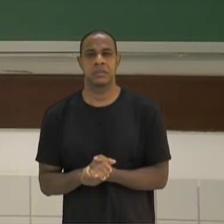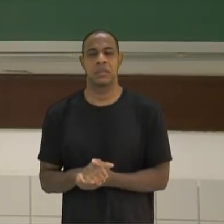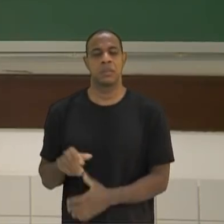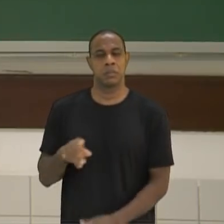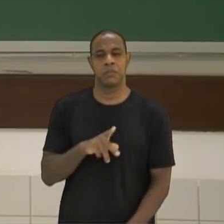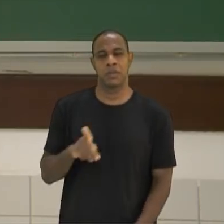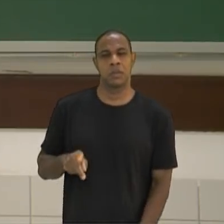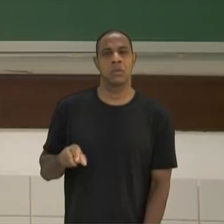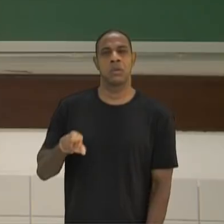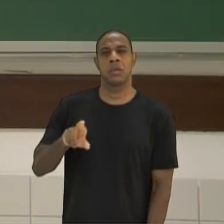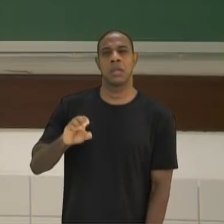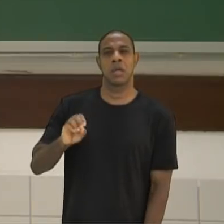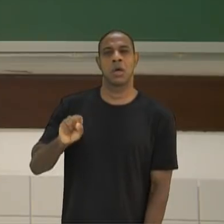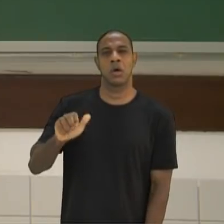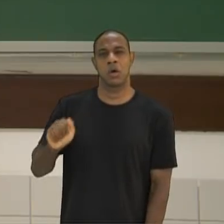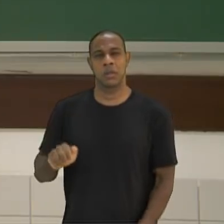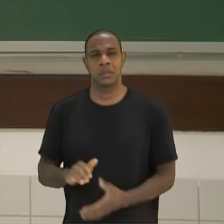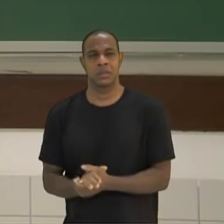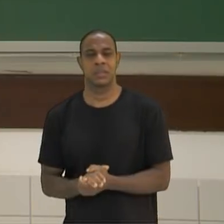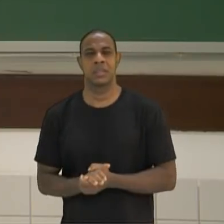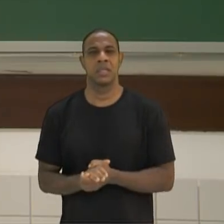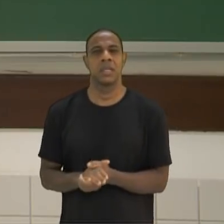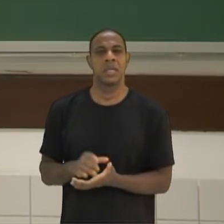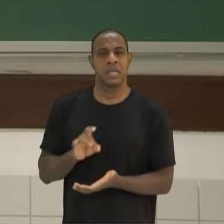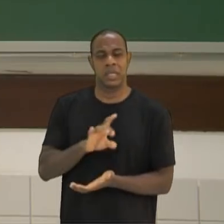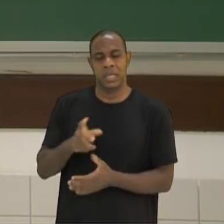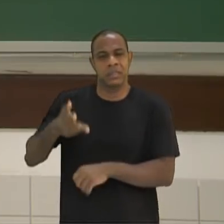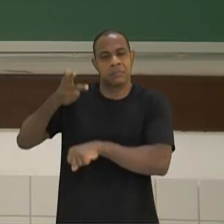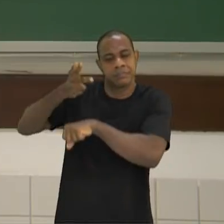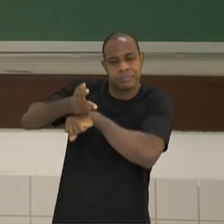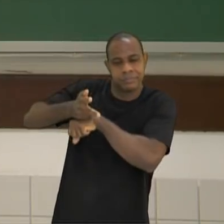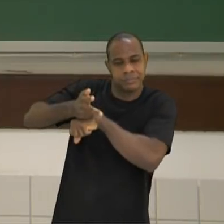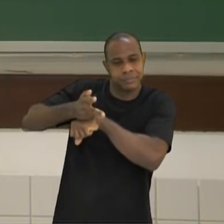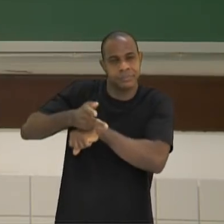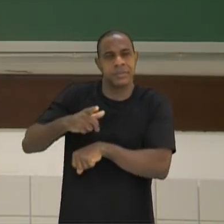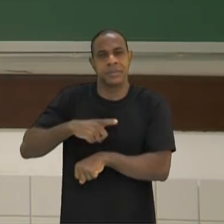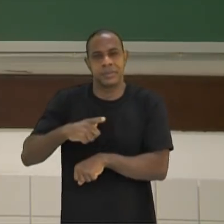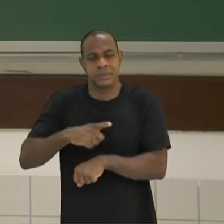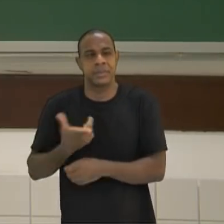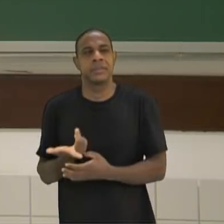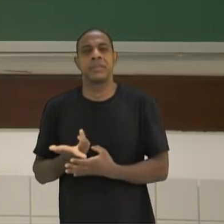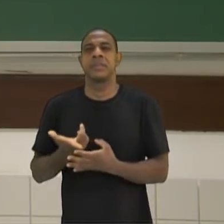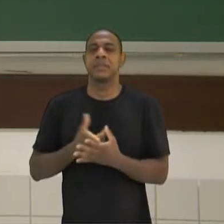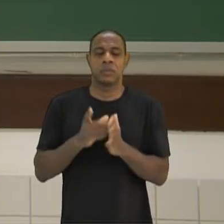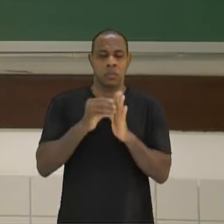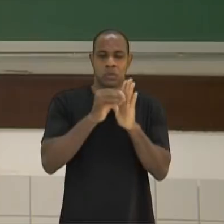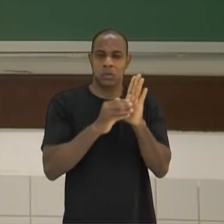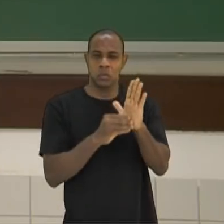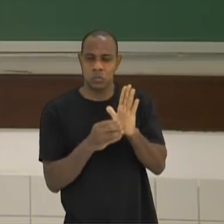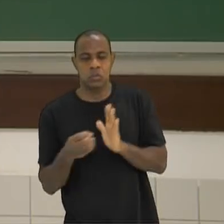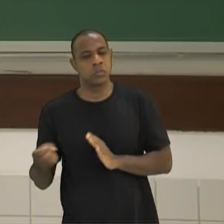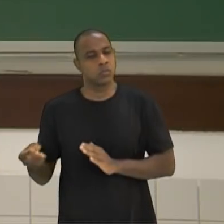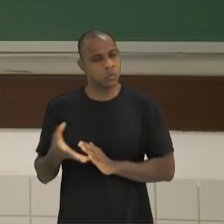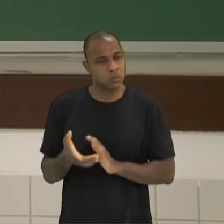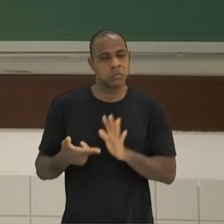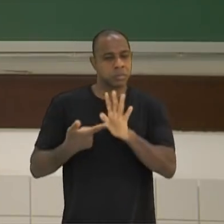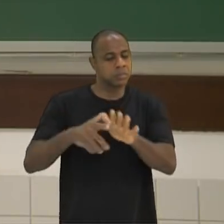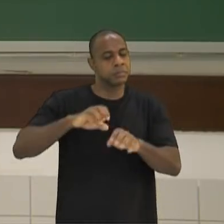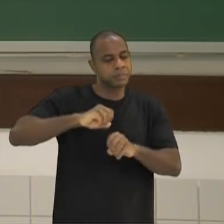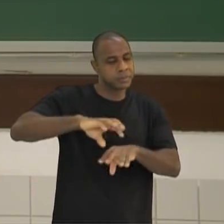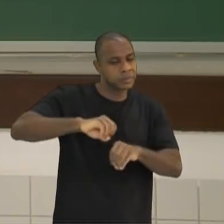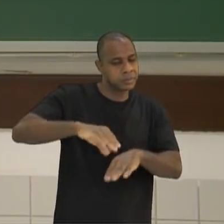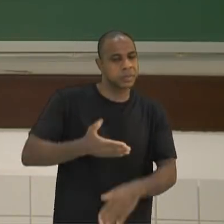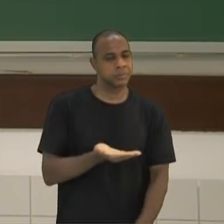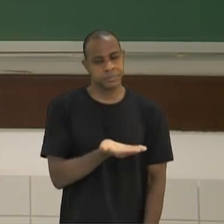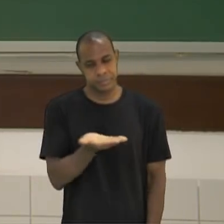aprender conceitos novos. Cada videoaula a gente traz componentes curriculares que estão previstos para ser ensinado dentro do